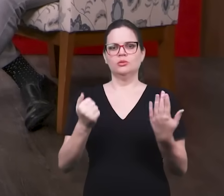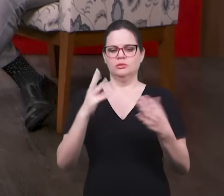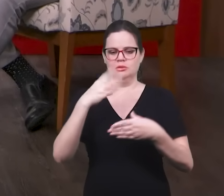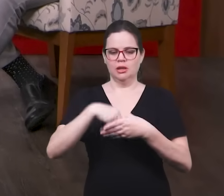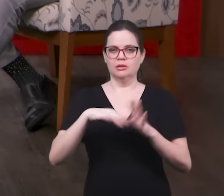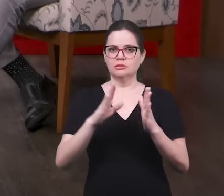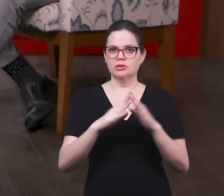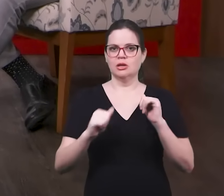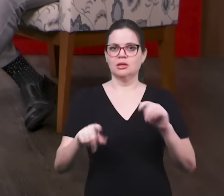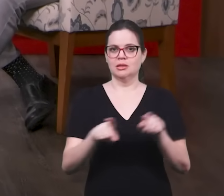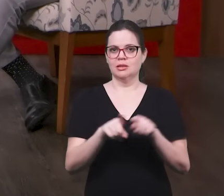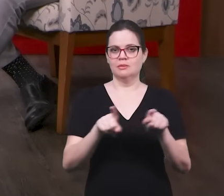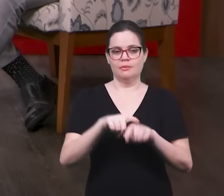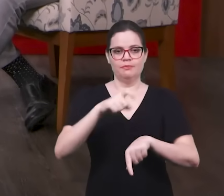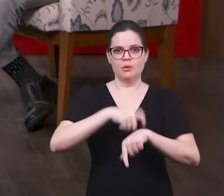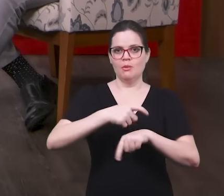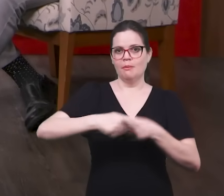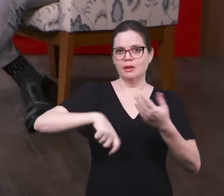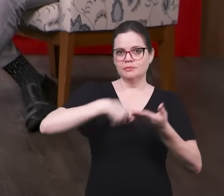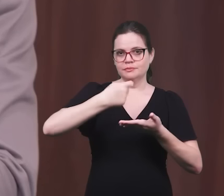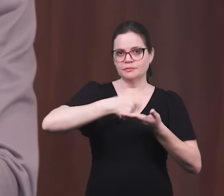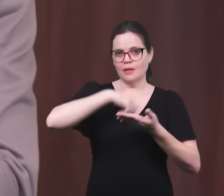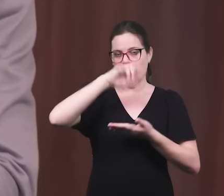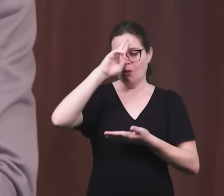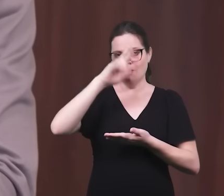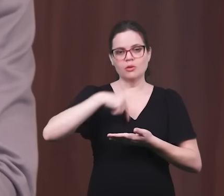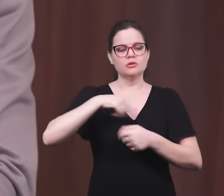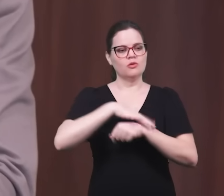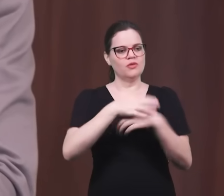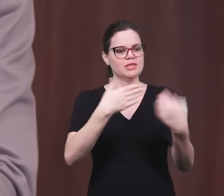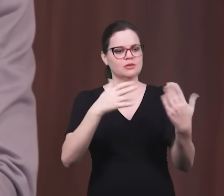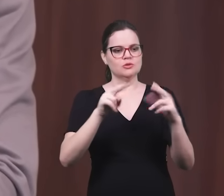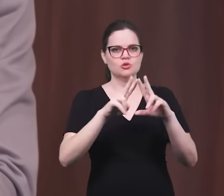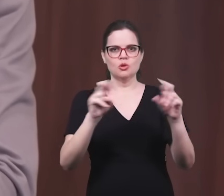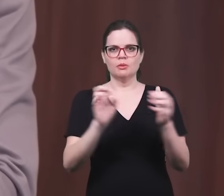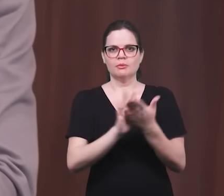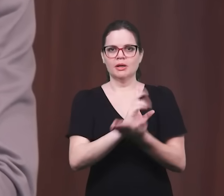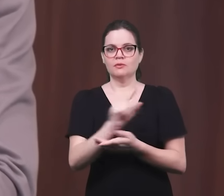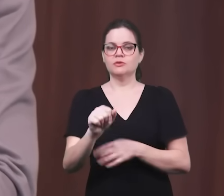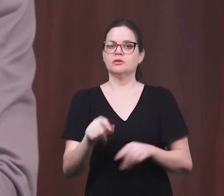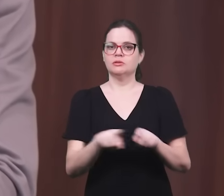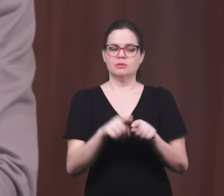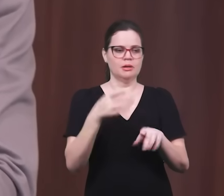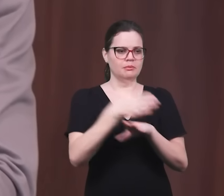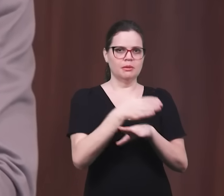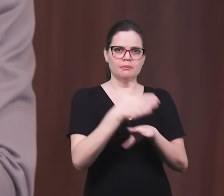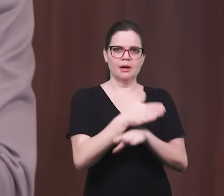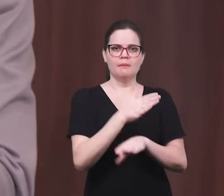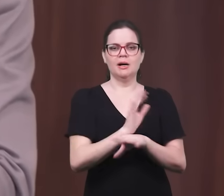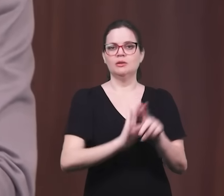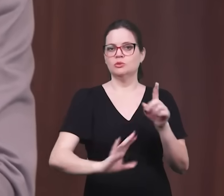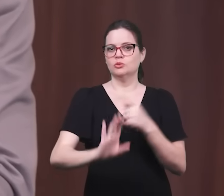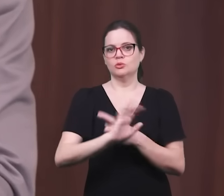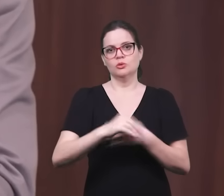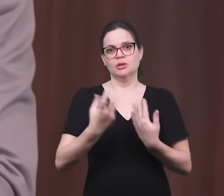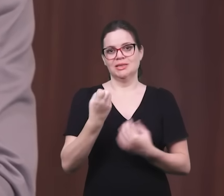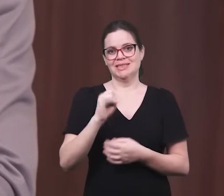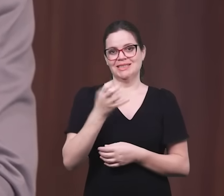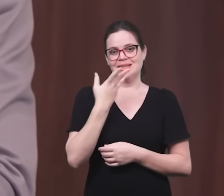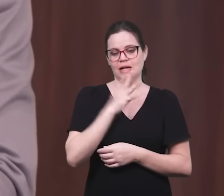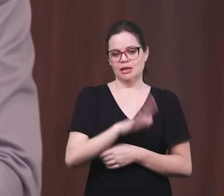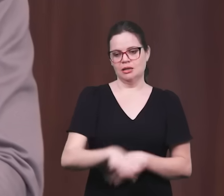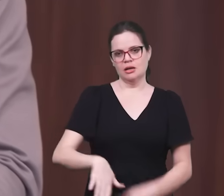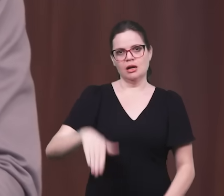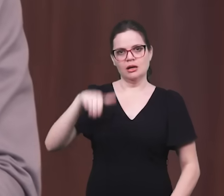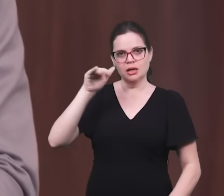está presente. Quer dizer, essa criança que ela cresce no altar, ela vai ter uma infância consagrada ao Senhor.